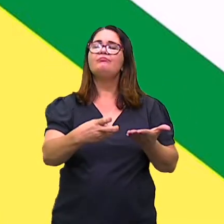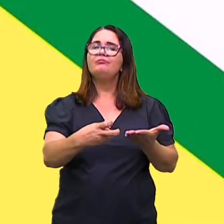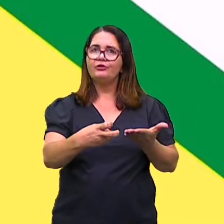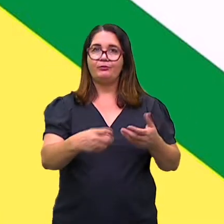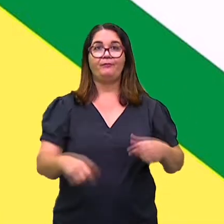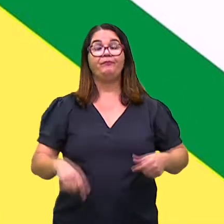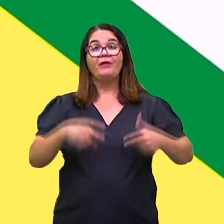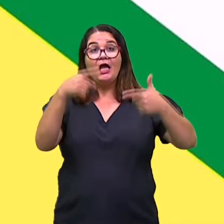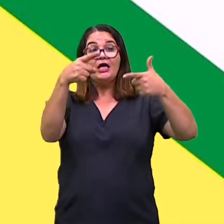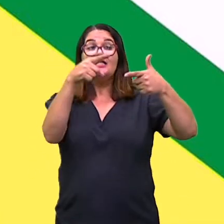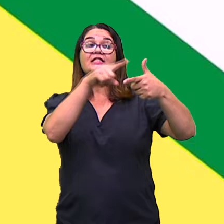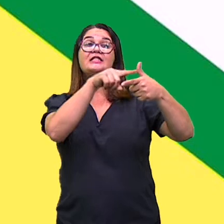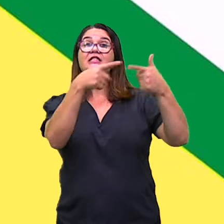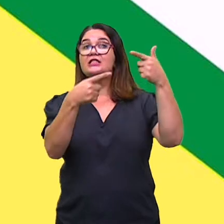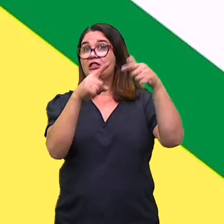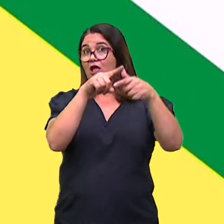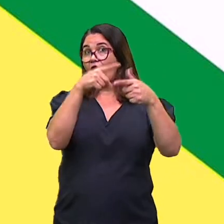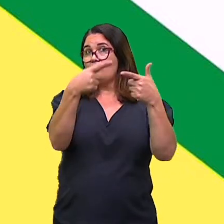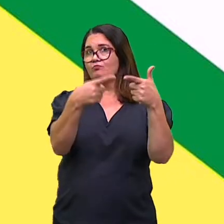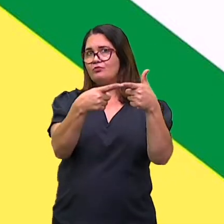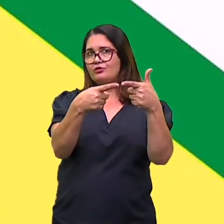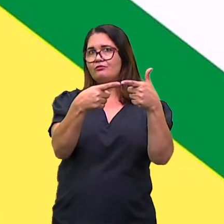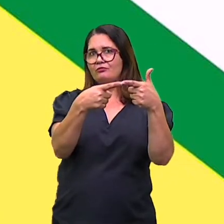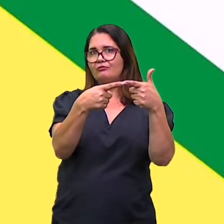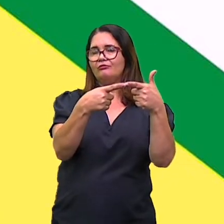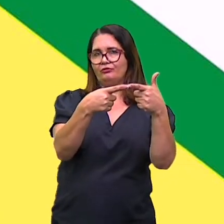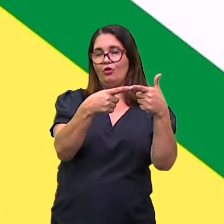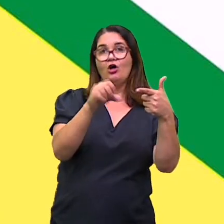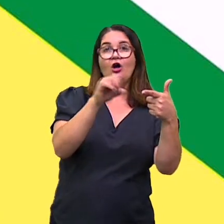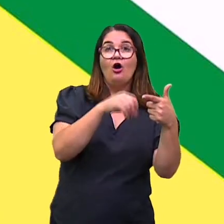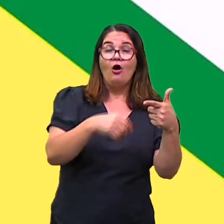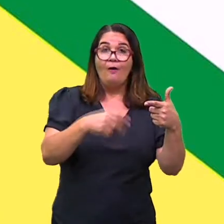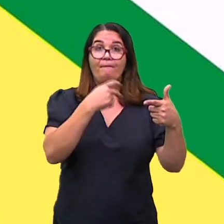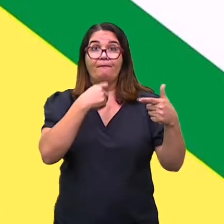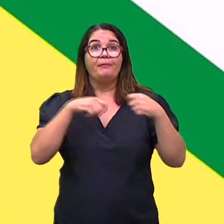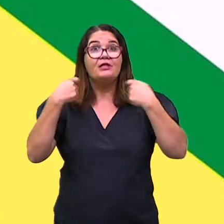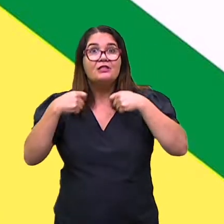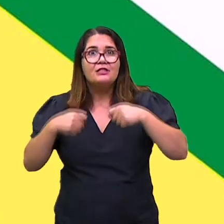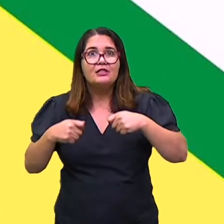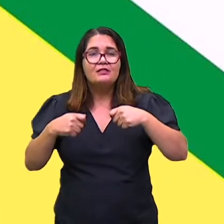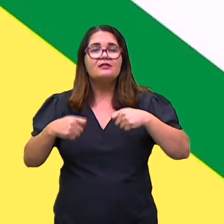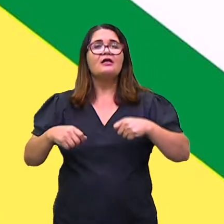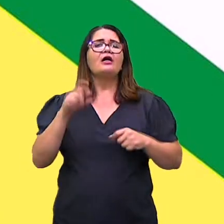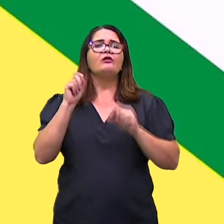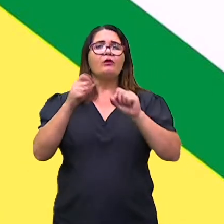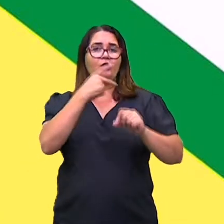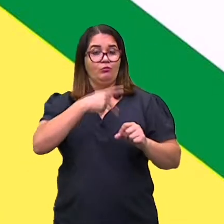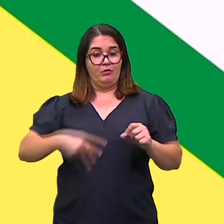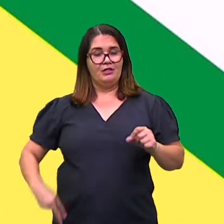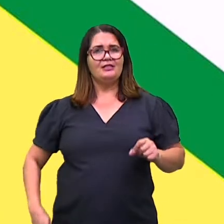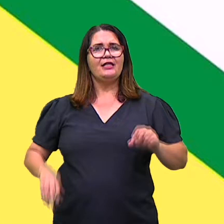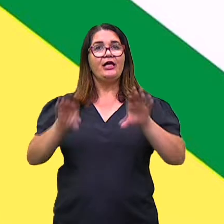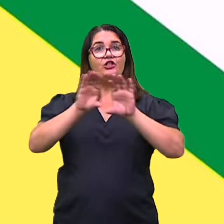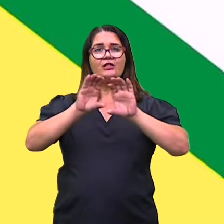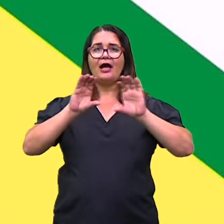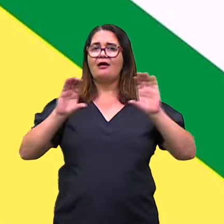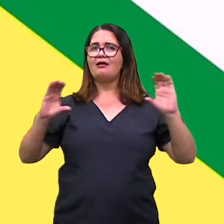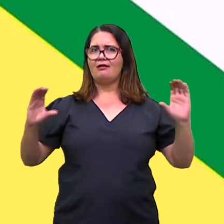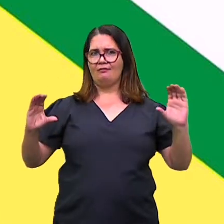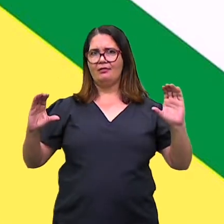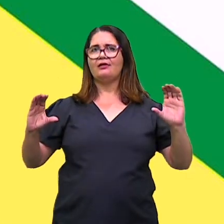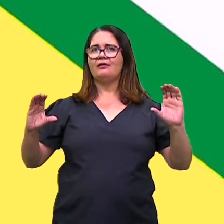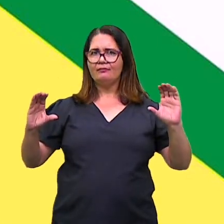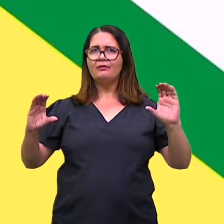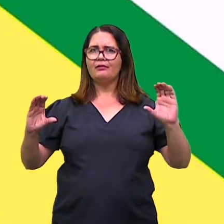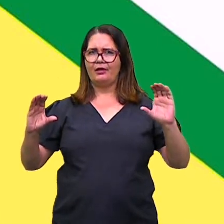que o pedido seja aceito, é preciso que o presidente da Câmara dos Deputados concorde. Após isso,